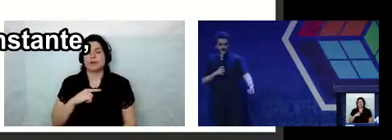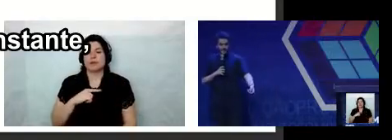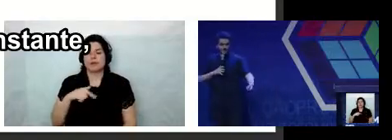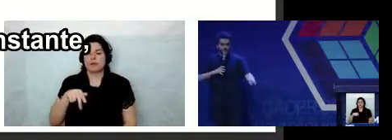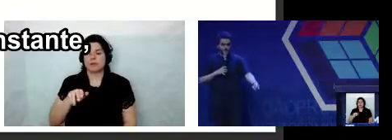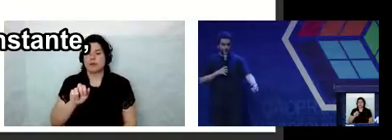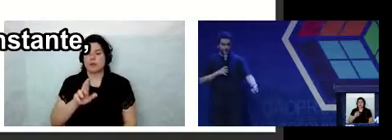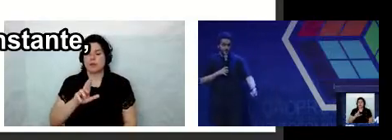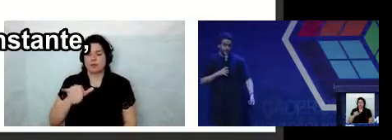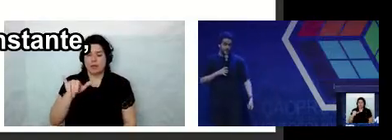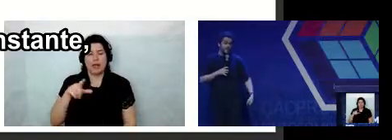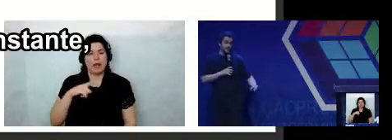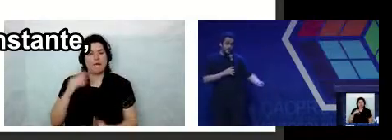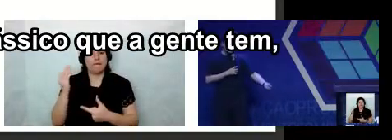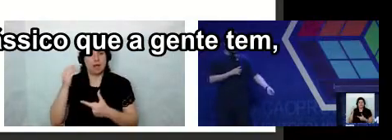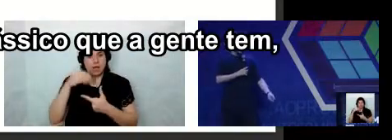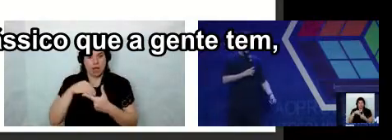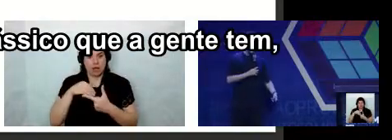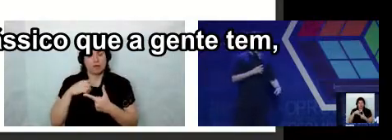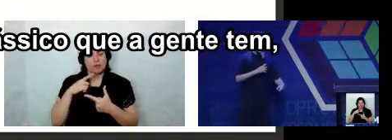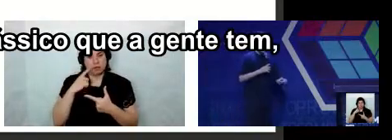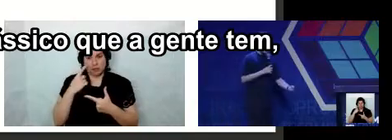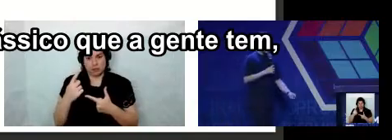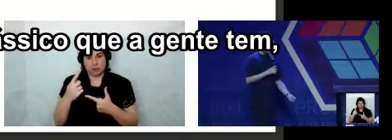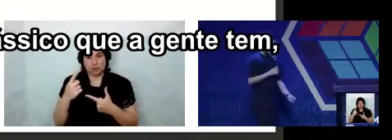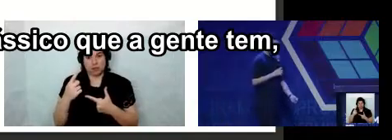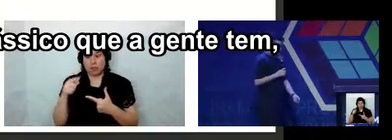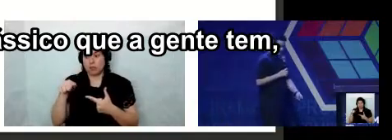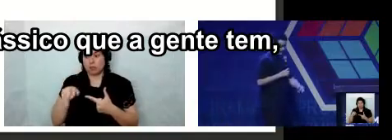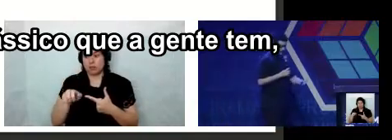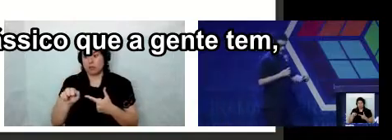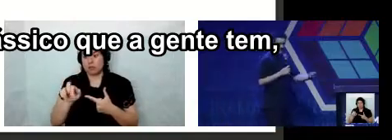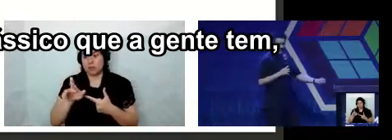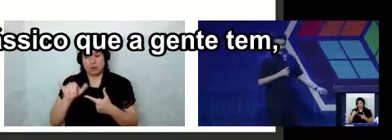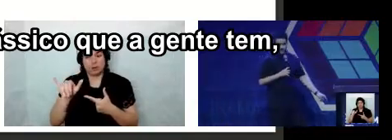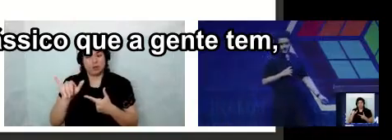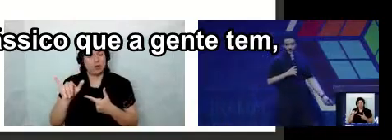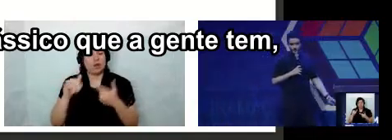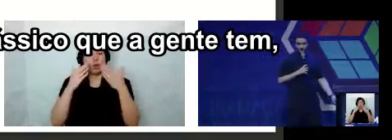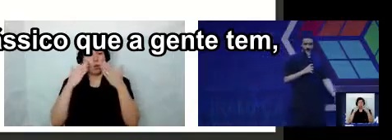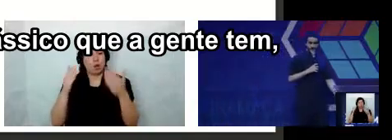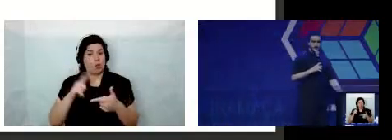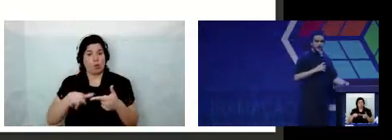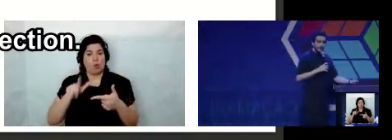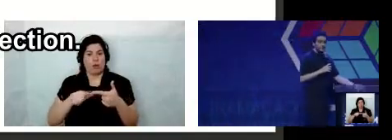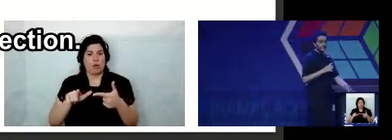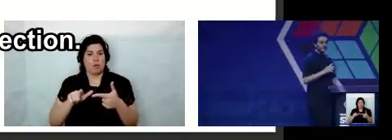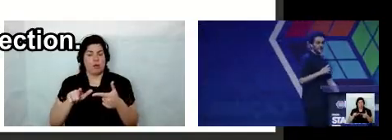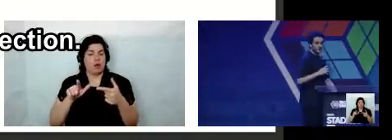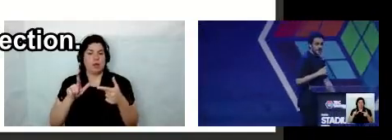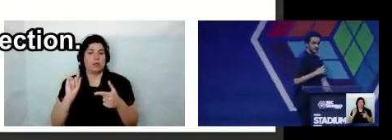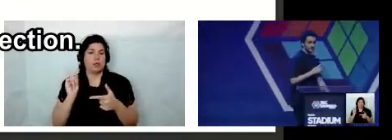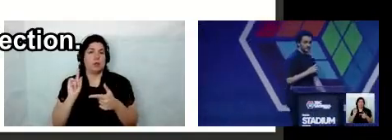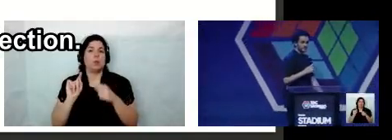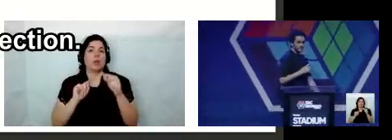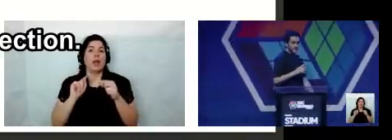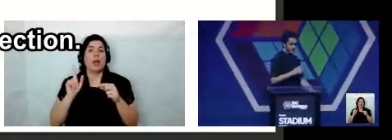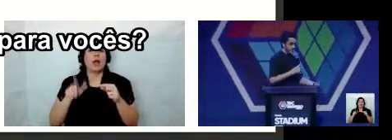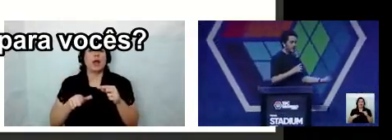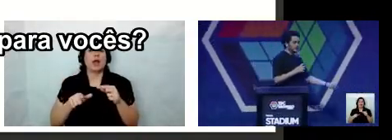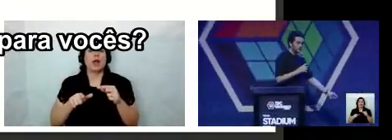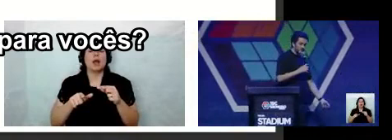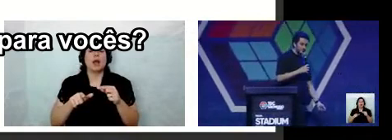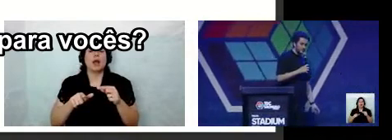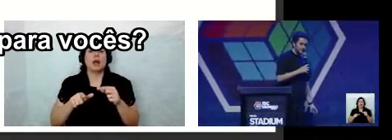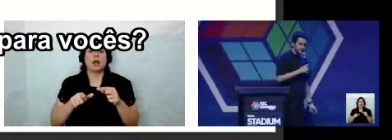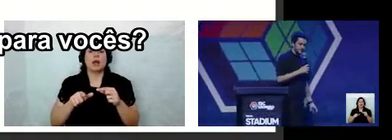naquela variável, né, naquela constante, e essa query ela não apresenta um problema clássico que a gente tem, que é o problema de SQL injection. E